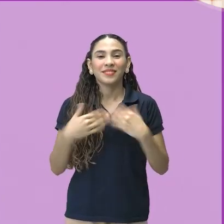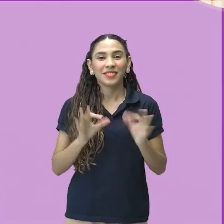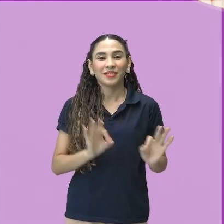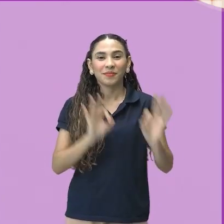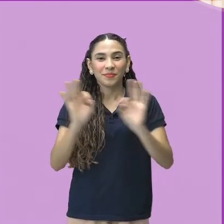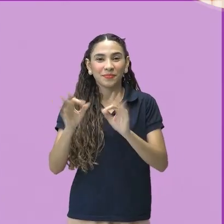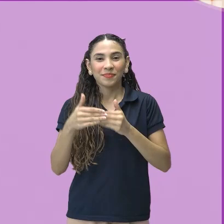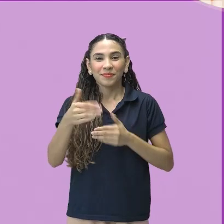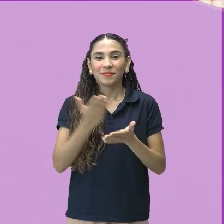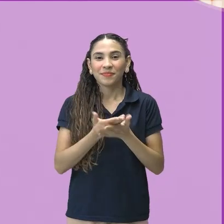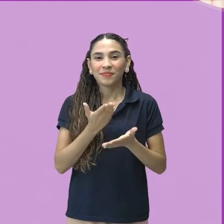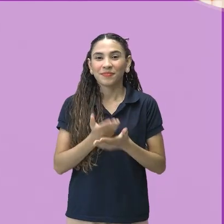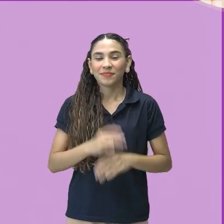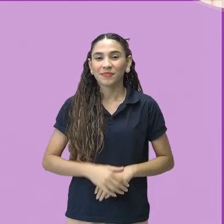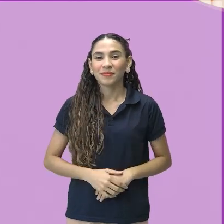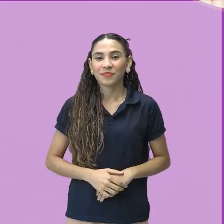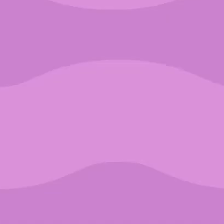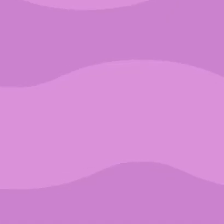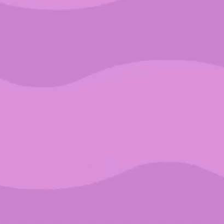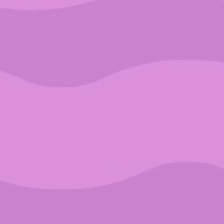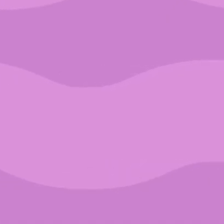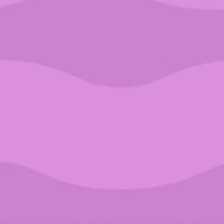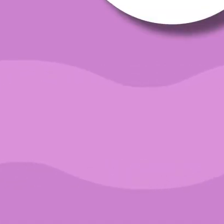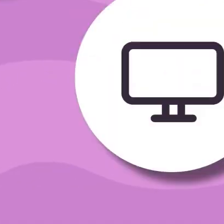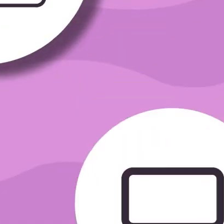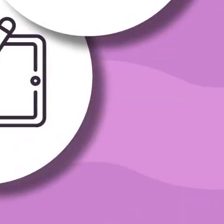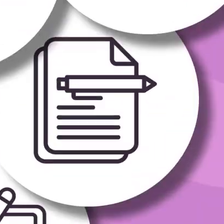demora, vamos à nossa aula.